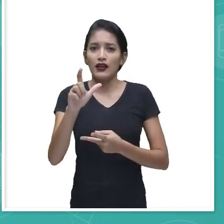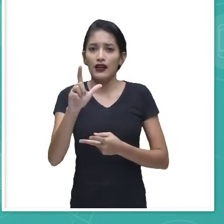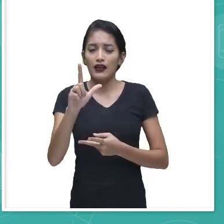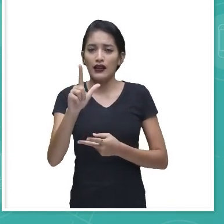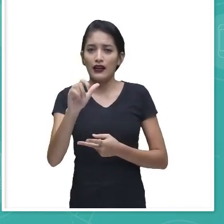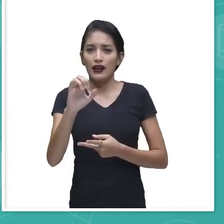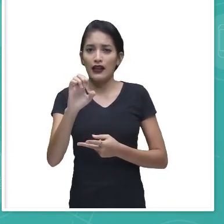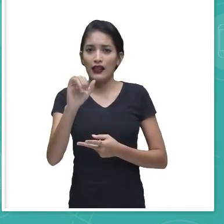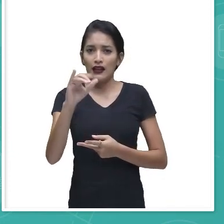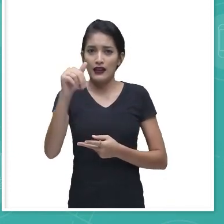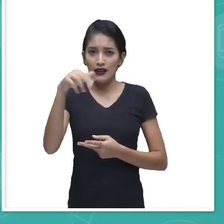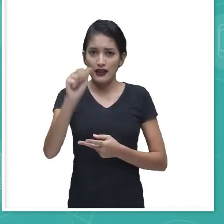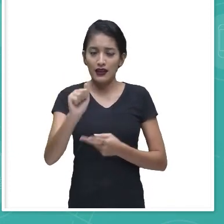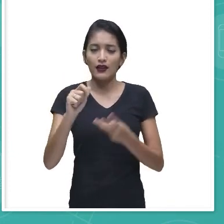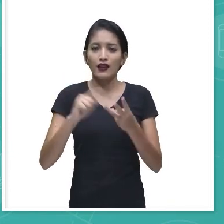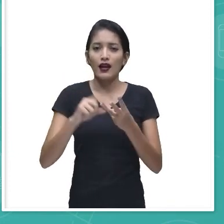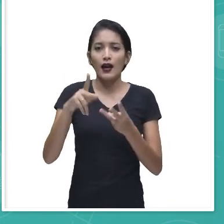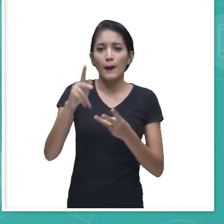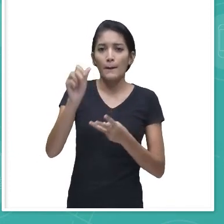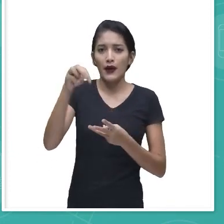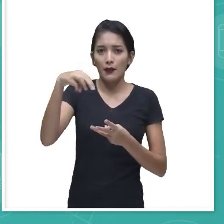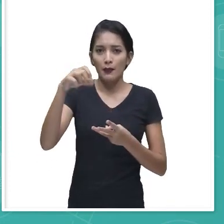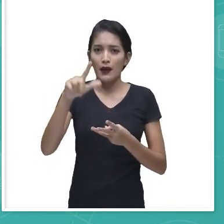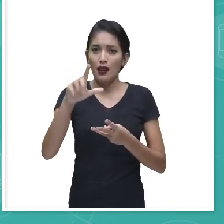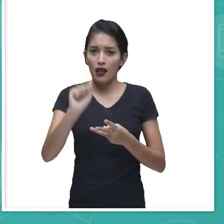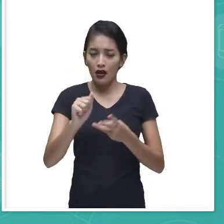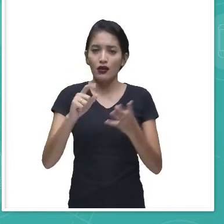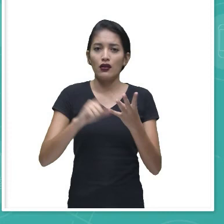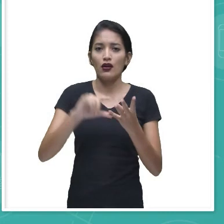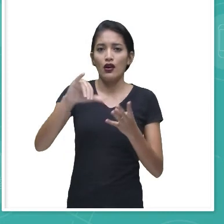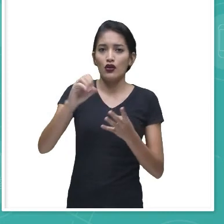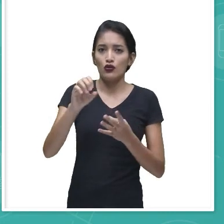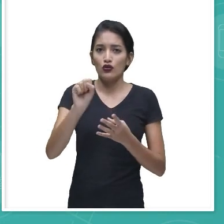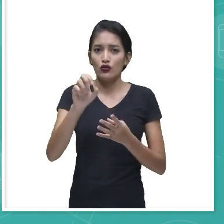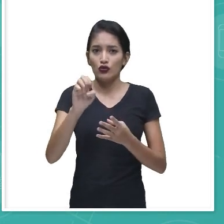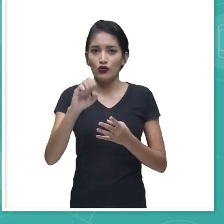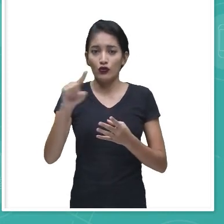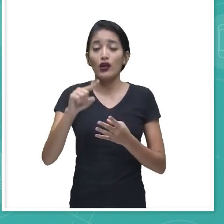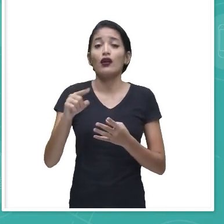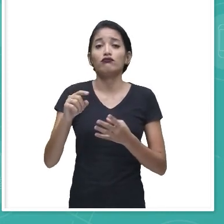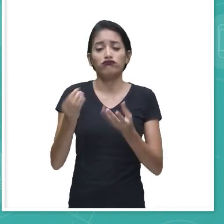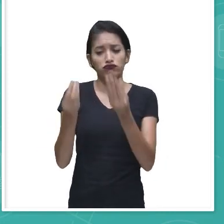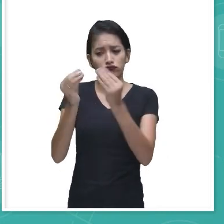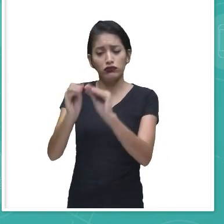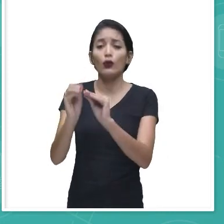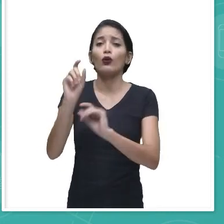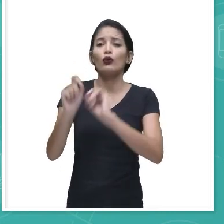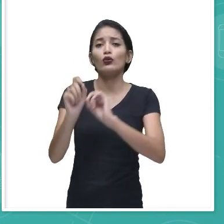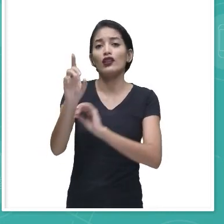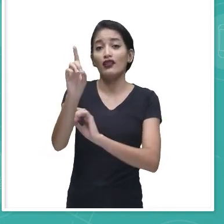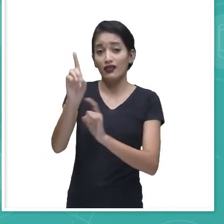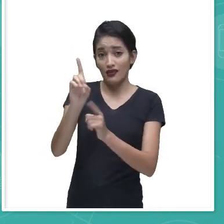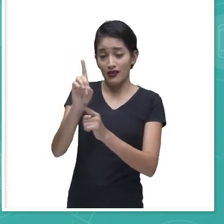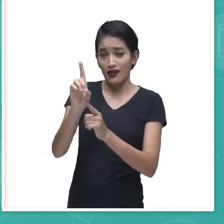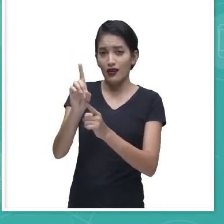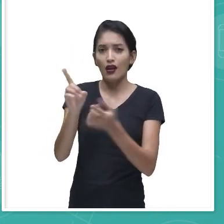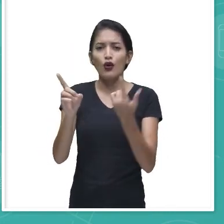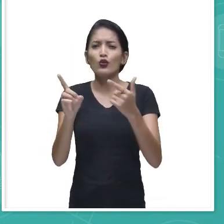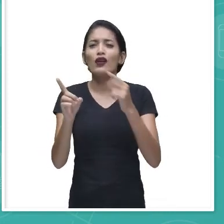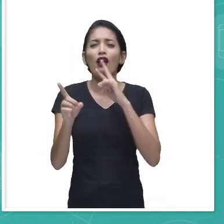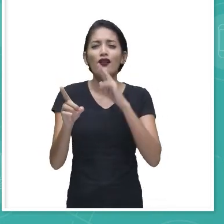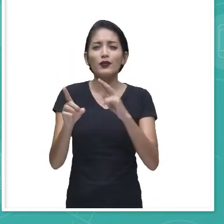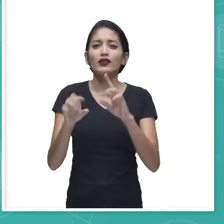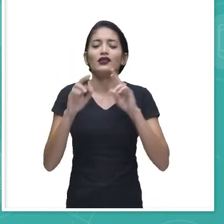a Pamela, Josiel, todos marcaram a letra D de dado, né? Então não tem nenhuma resposta diferente aí,